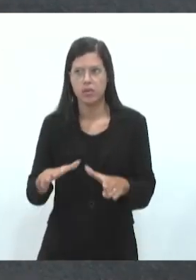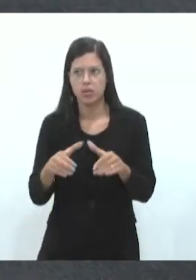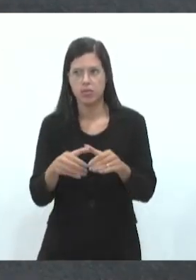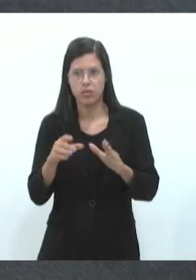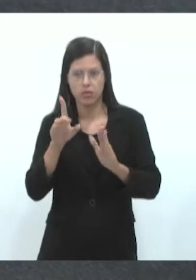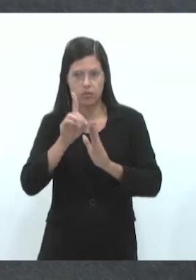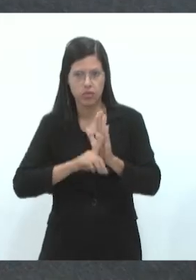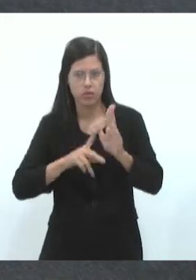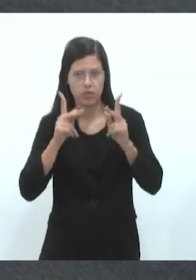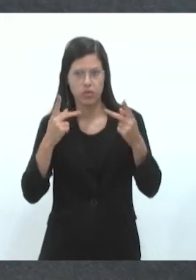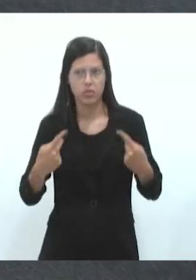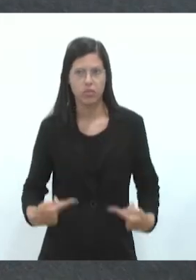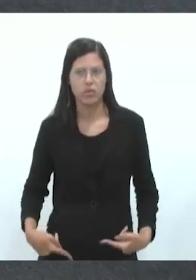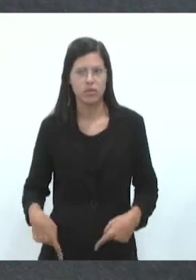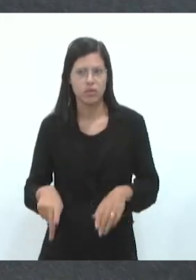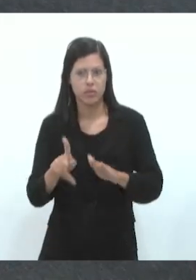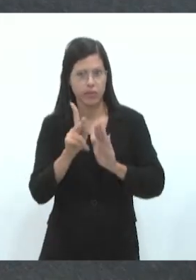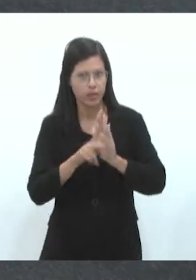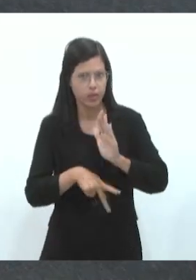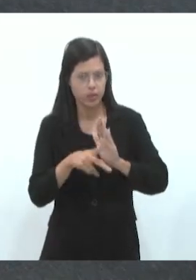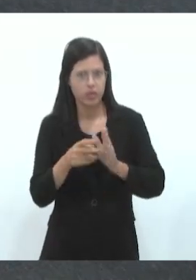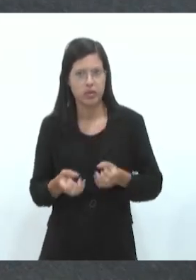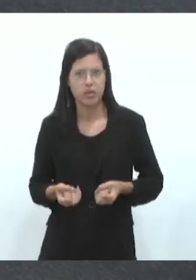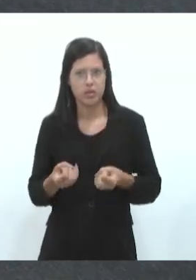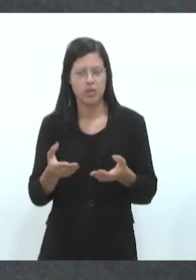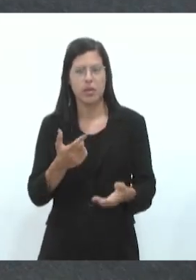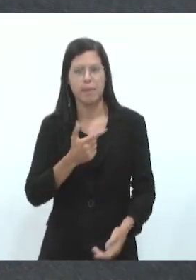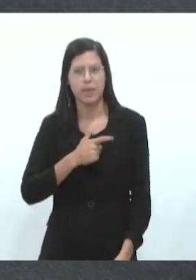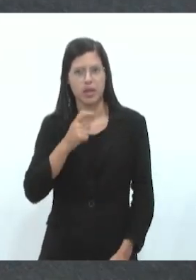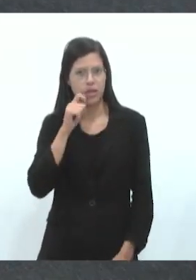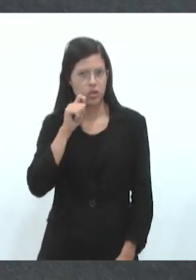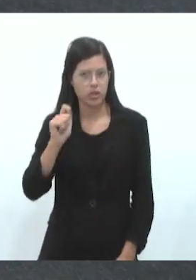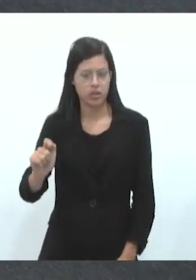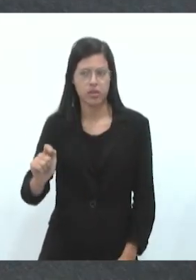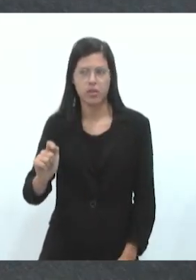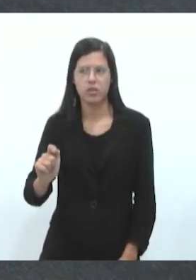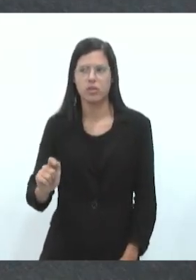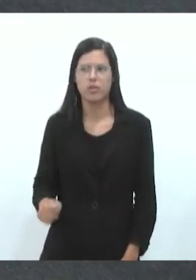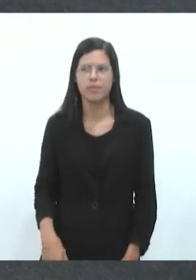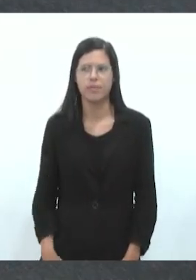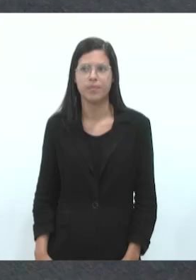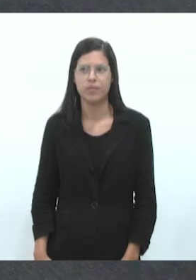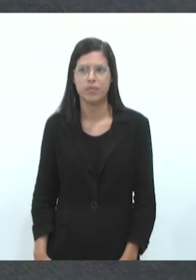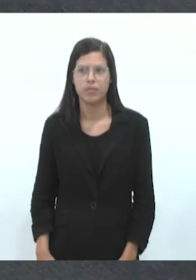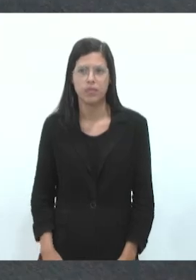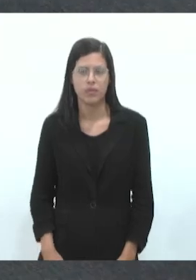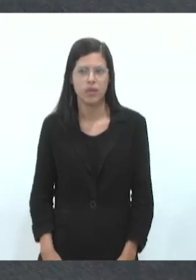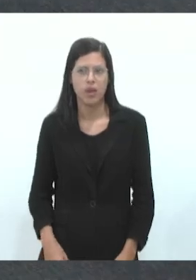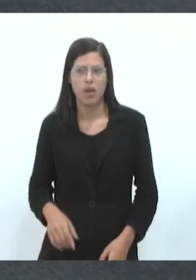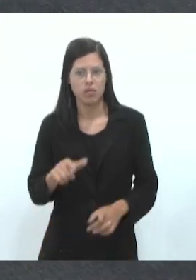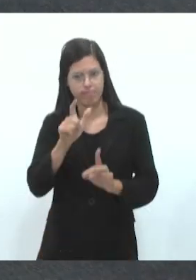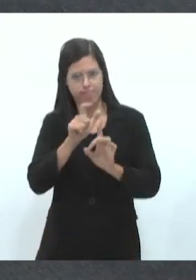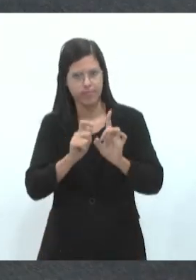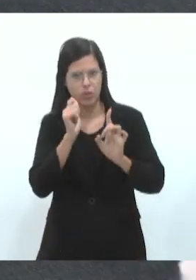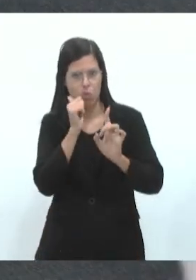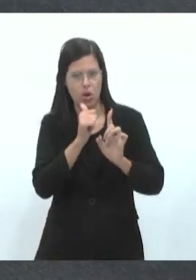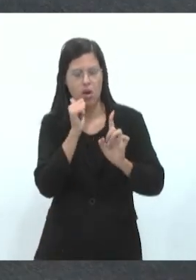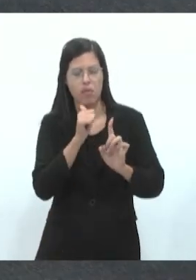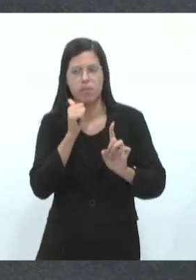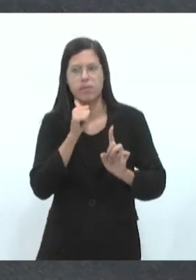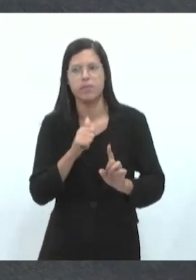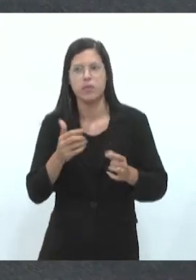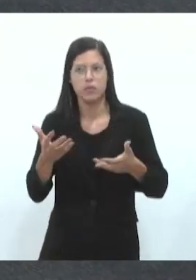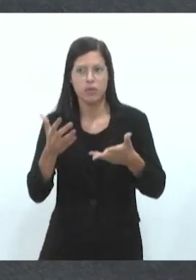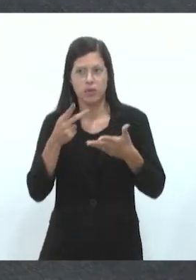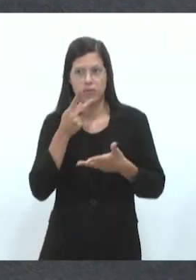esse projeto, conceder a medalha Tiradentes para pós-mortem a Eunice Paiva. Eu